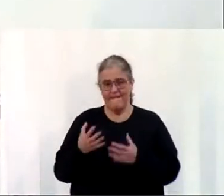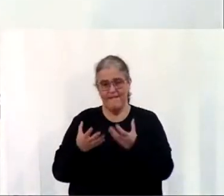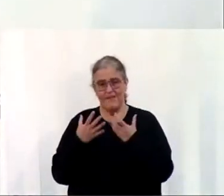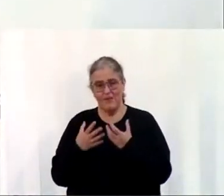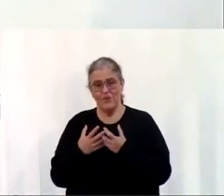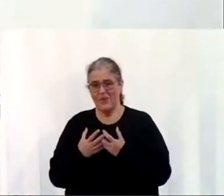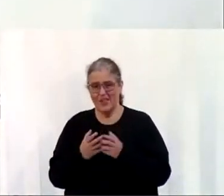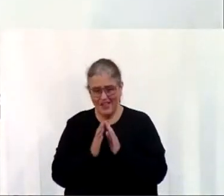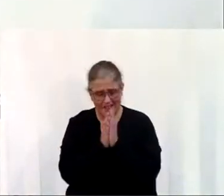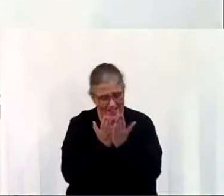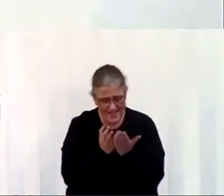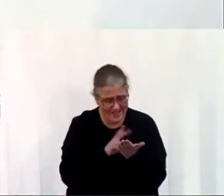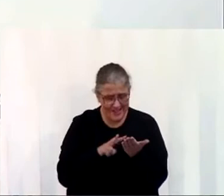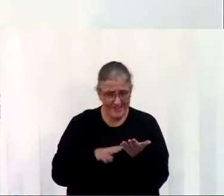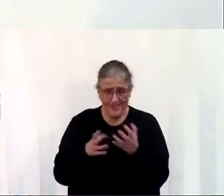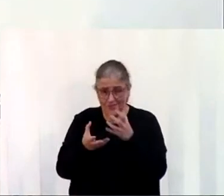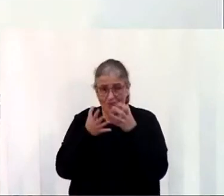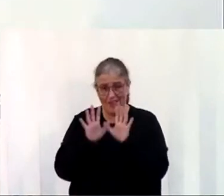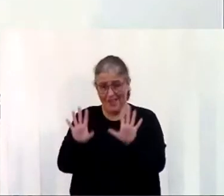a palavra. É livre agência.